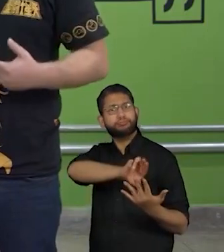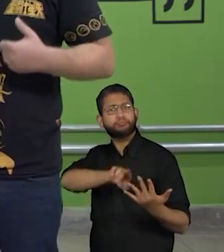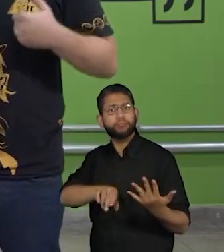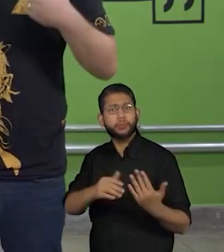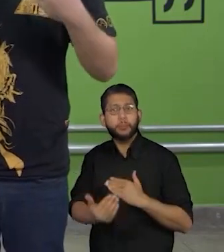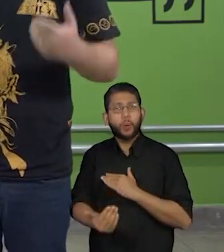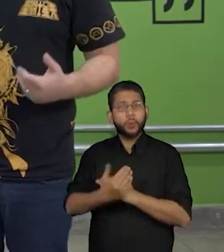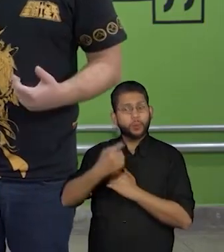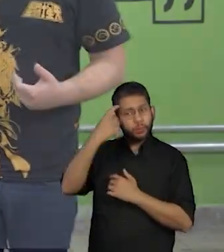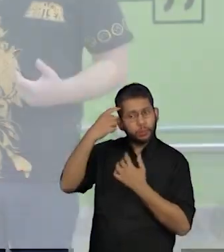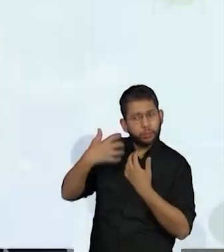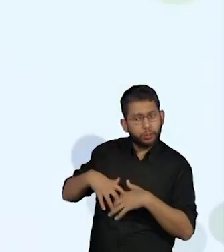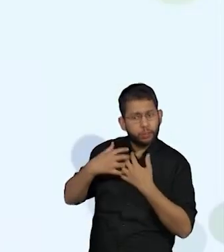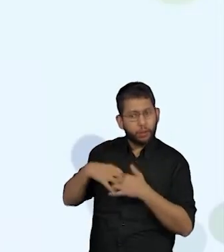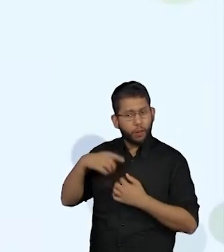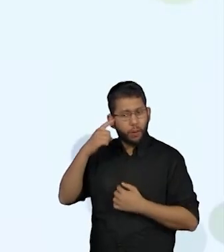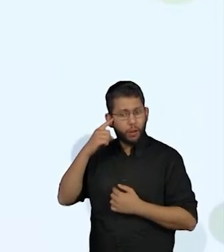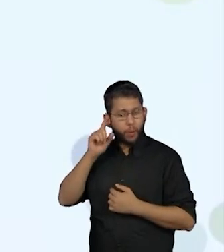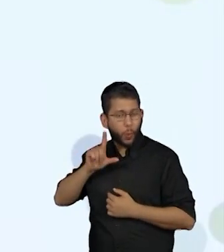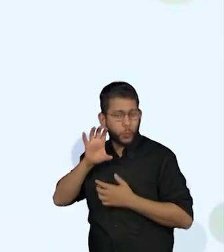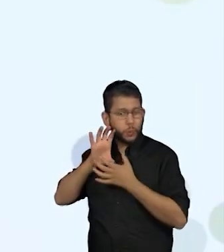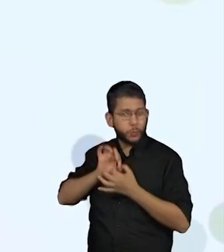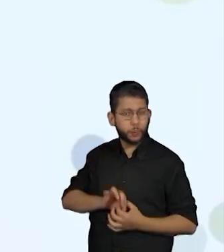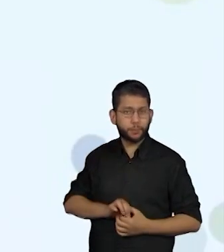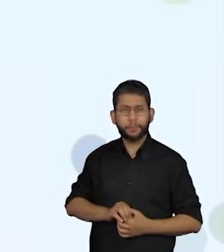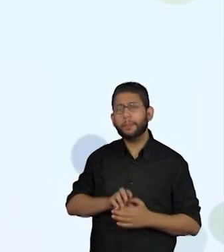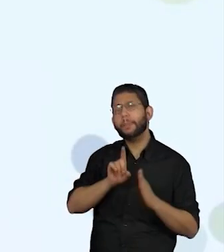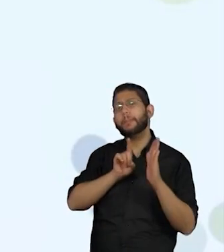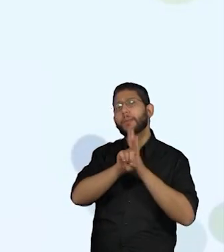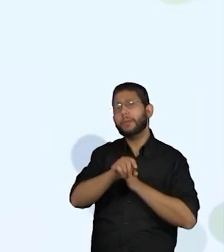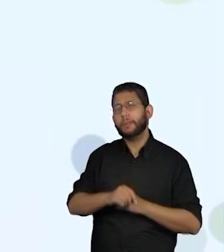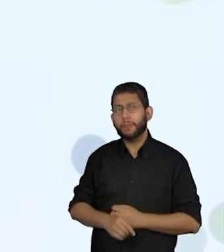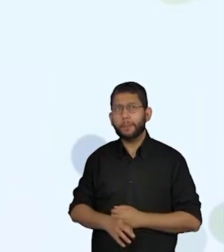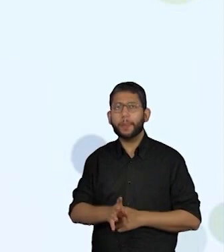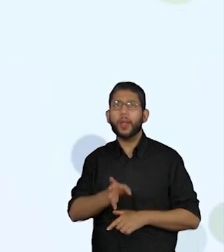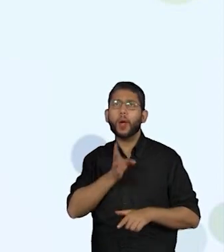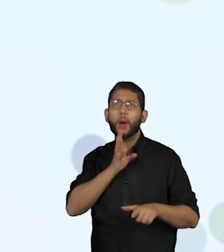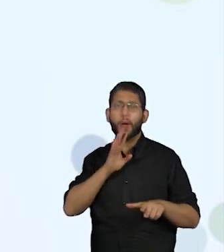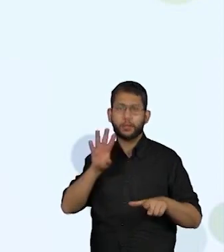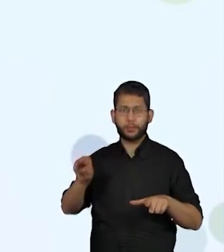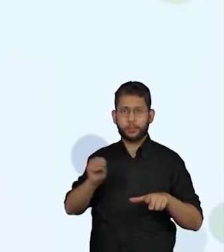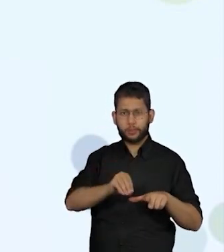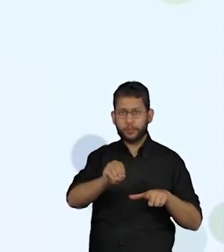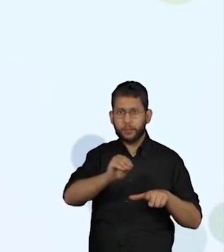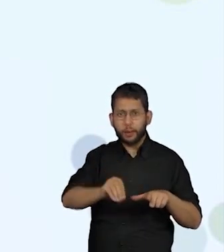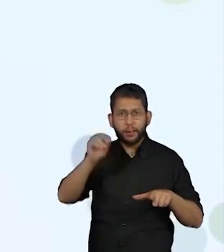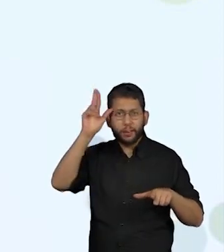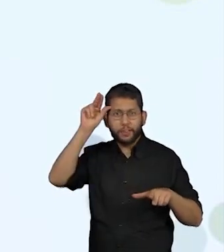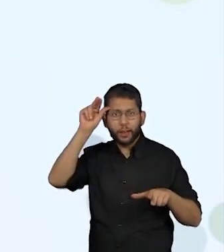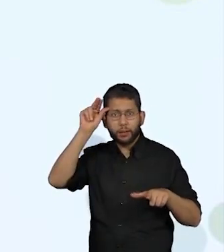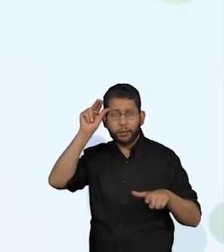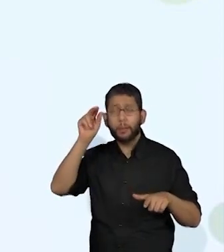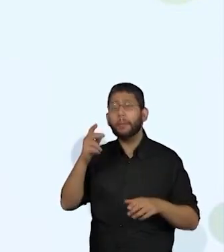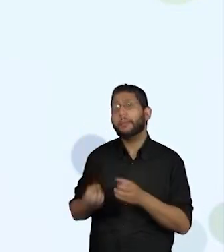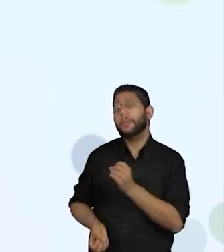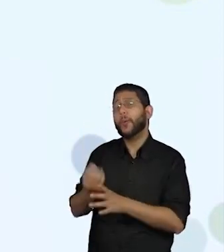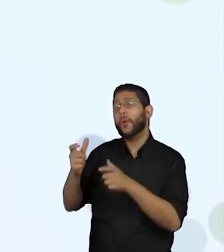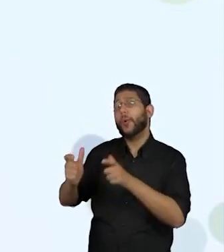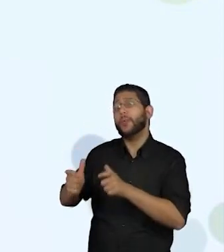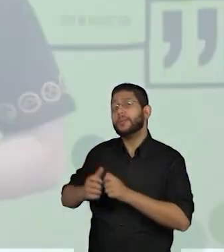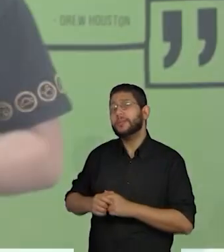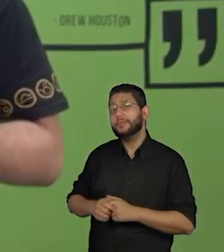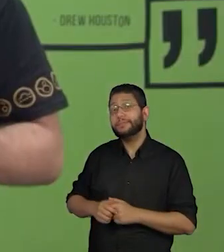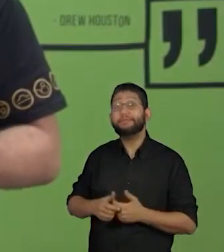criar jogadas, o raciocínio lógico. Você sabia, Renan, que o xadrez ele é de origem da Índia e a dama de origem do